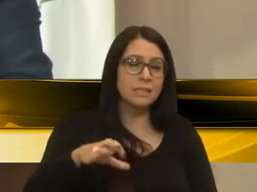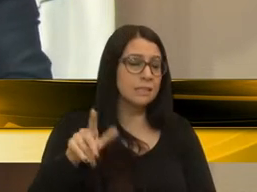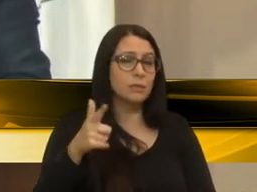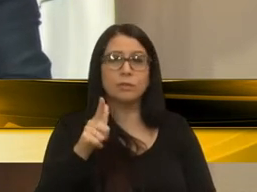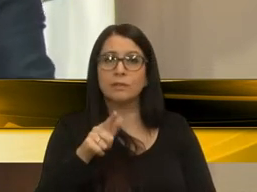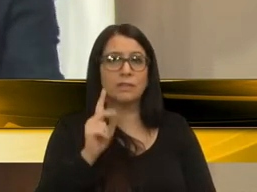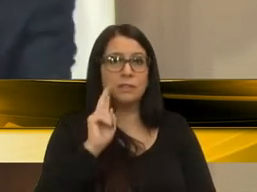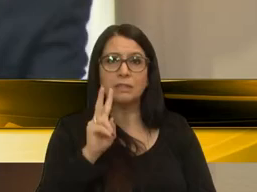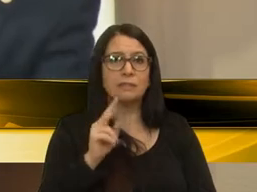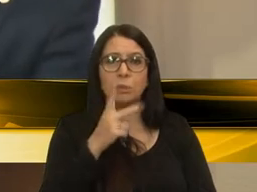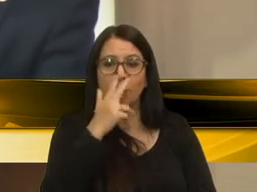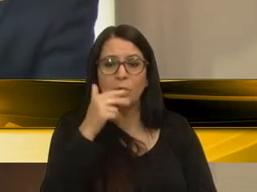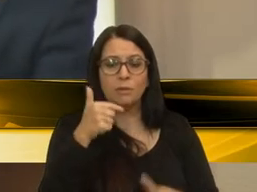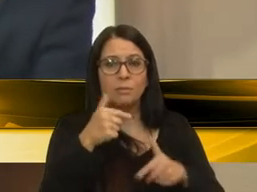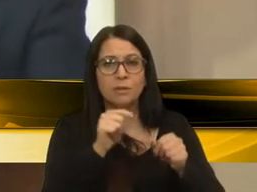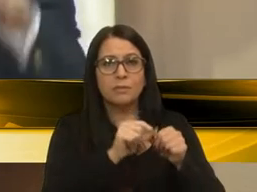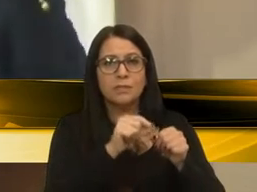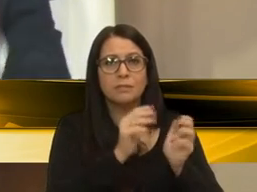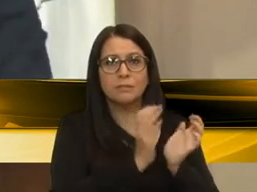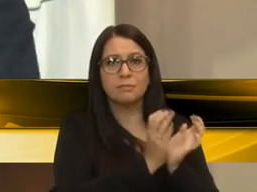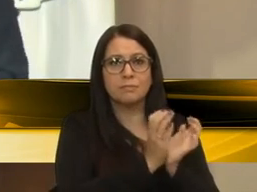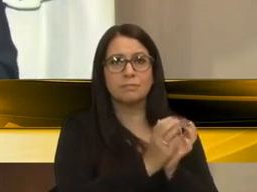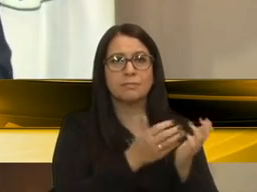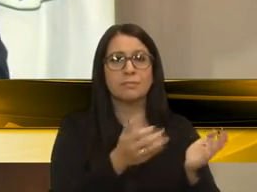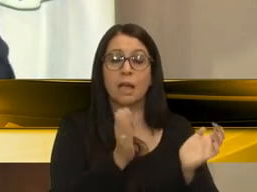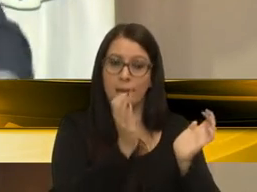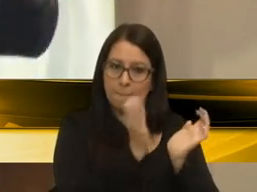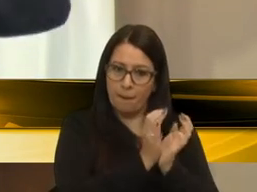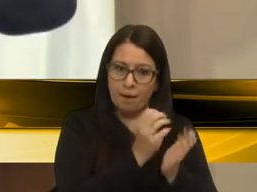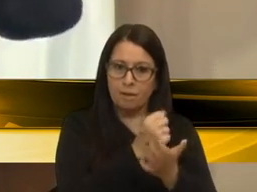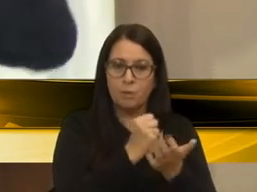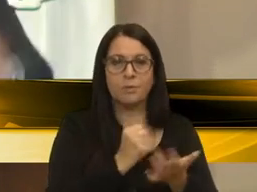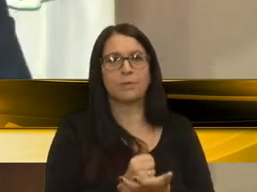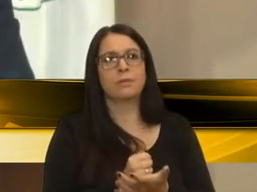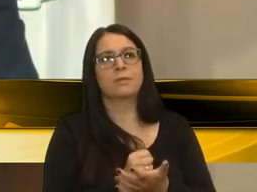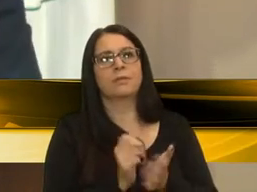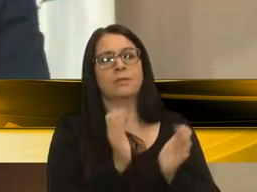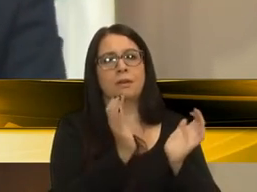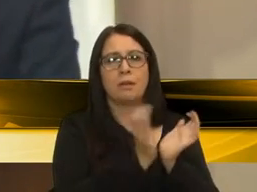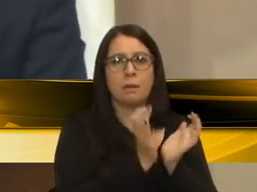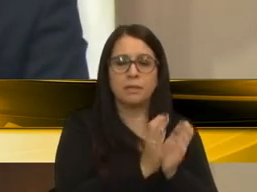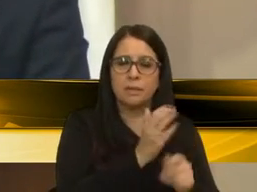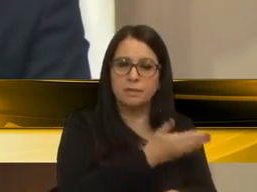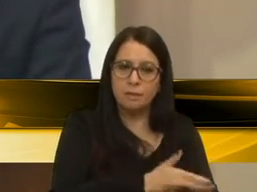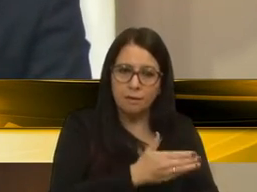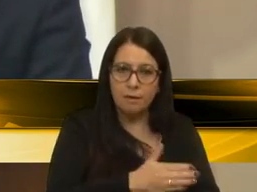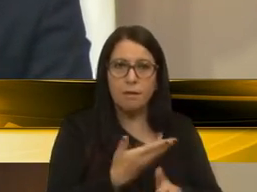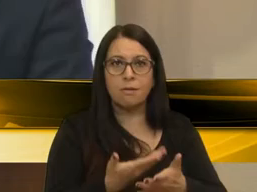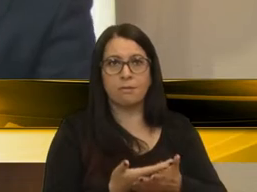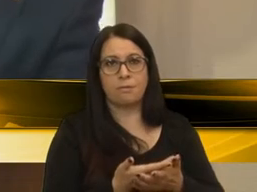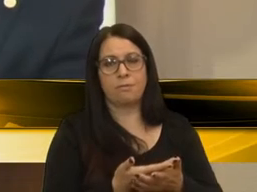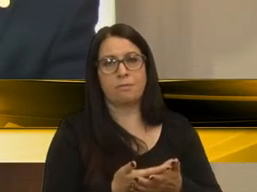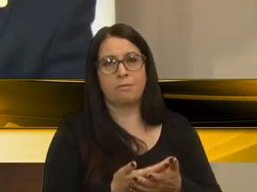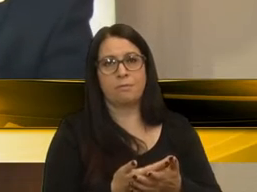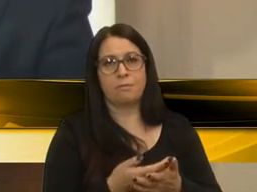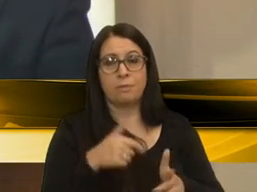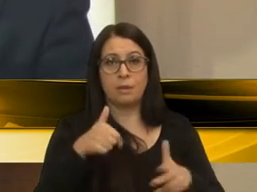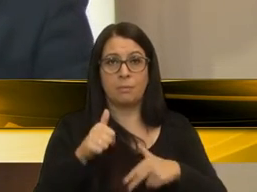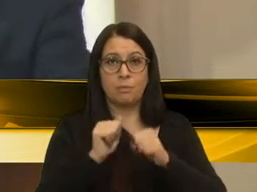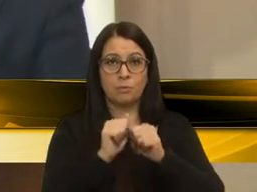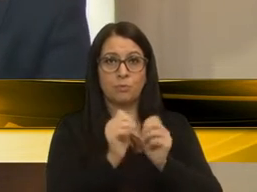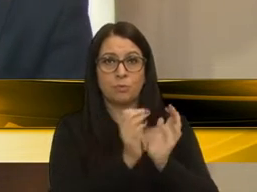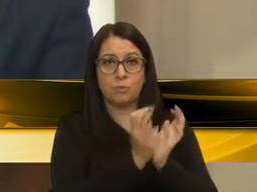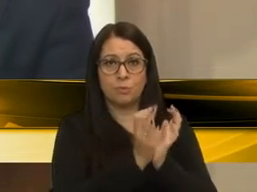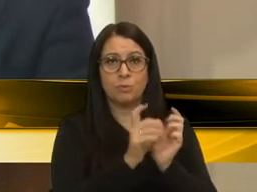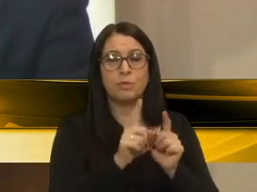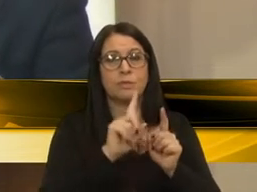estejam fazendo o mesmo trabalho que faziam na PAI. A PAI tem que contratar, a PAI tem que treinar para trabalharem na PAI